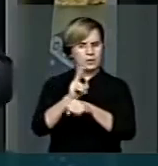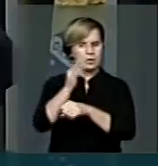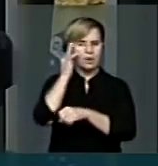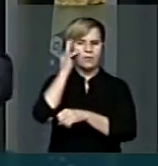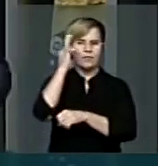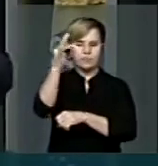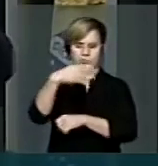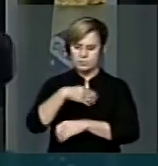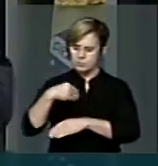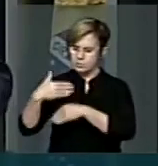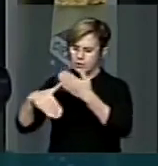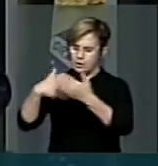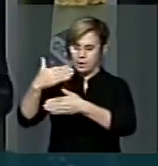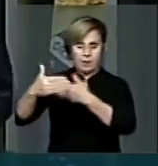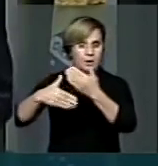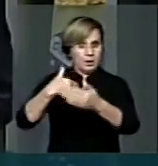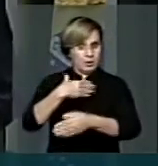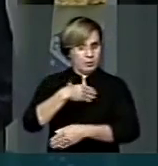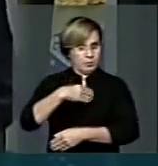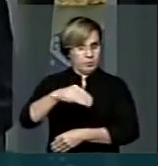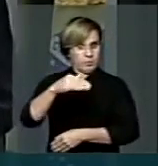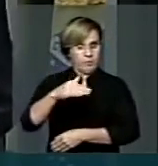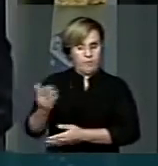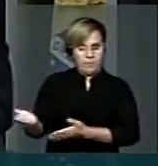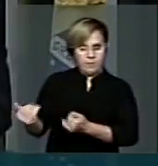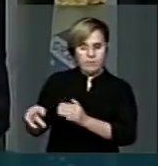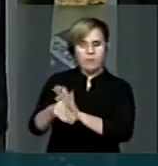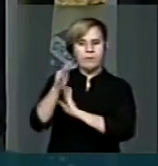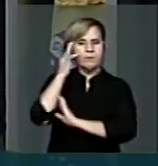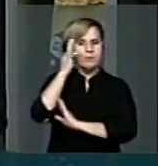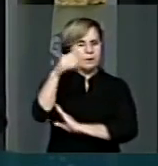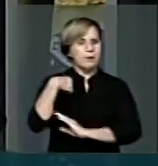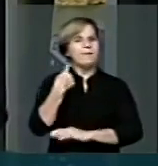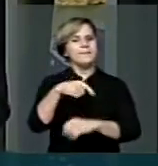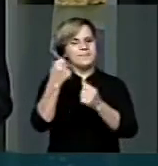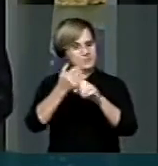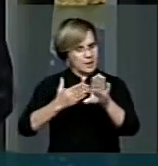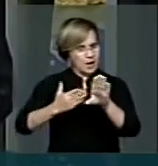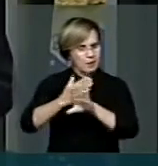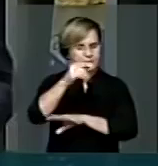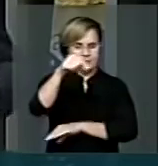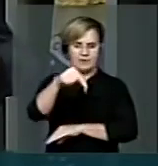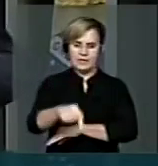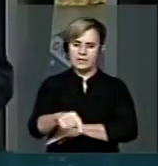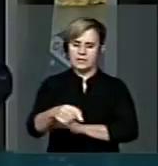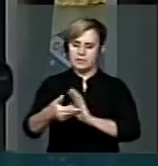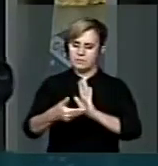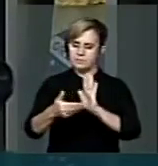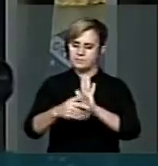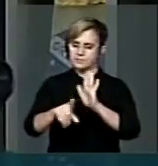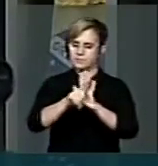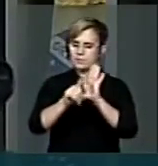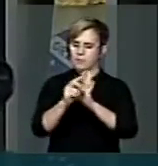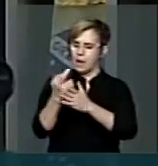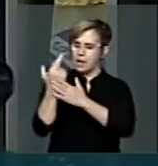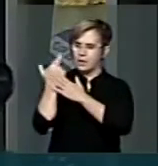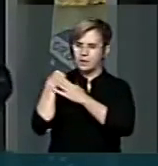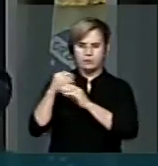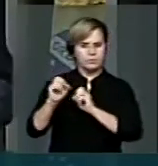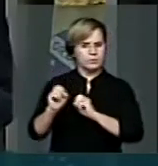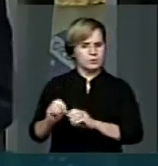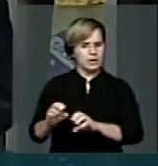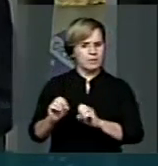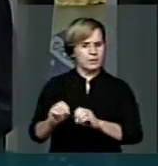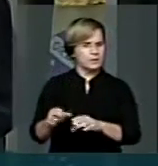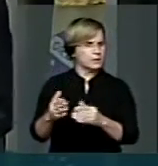defesa das nossas crianças e dos nossos jovens. Nós temos a obrigação de aprovar aqui uma lei de responsabilidade educacional.